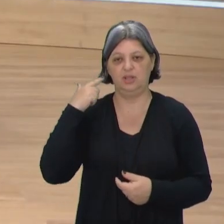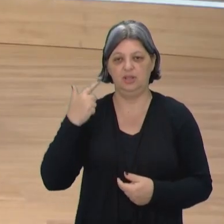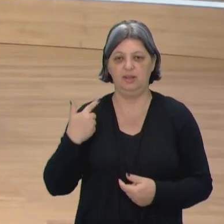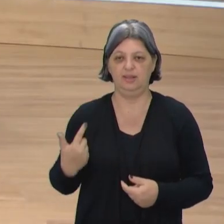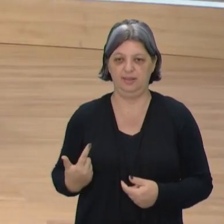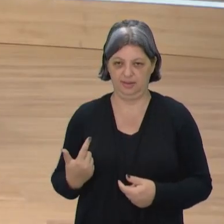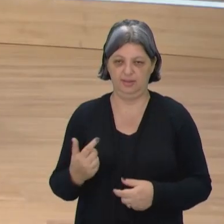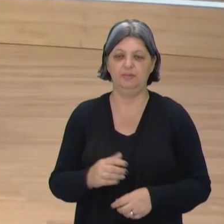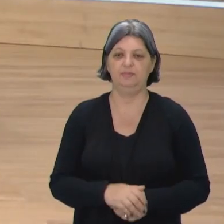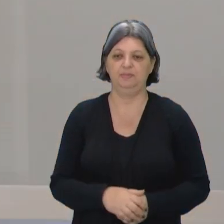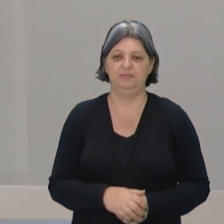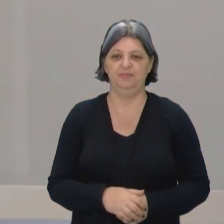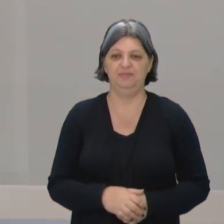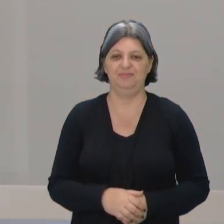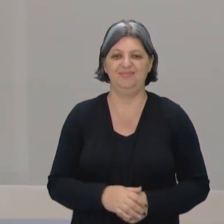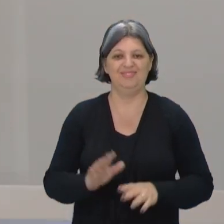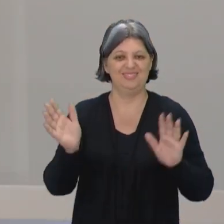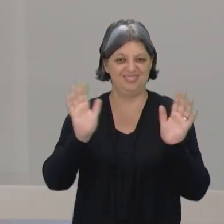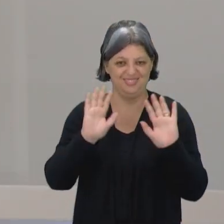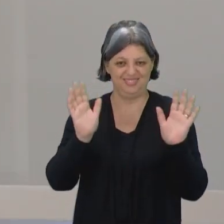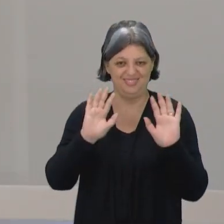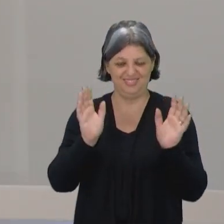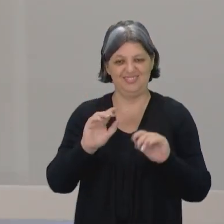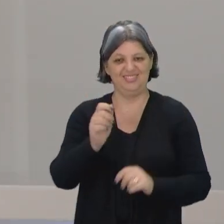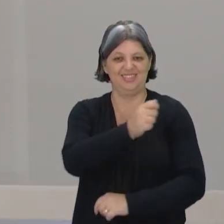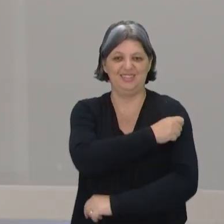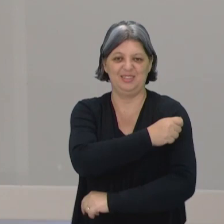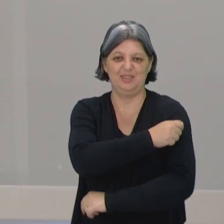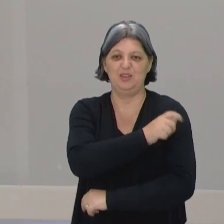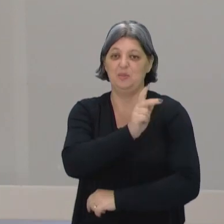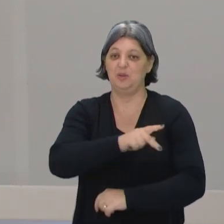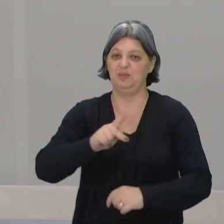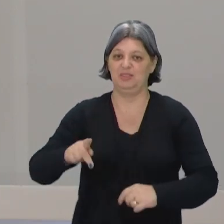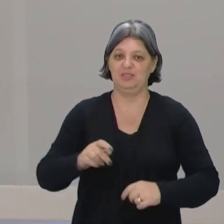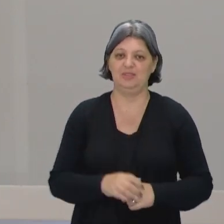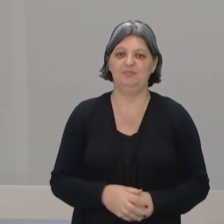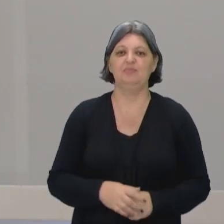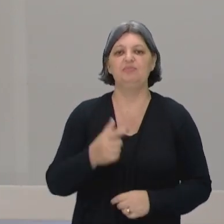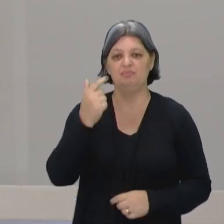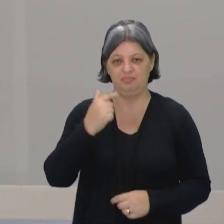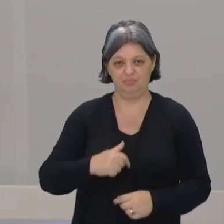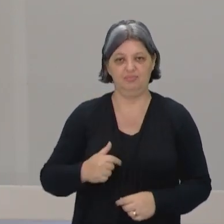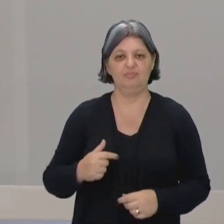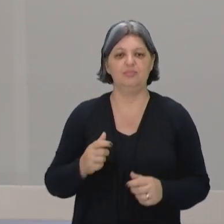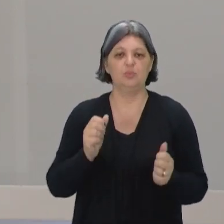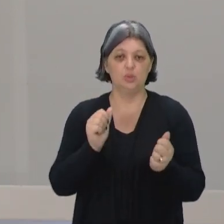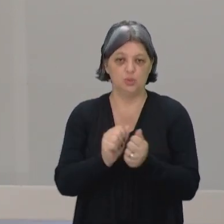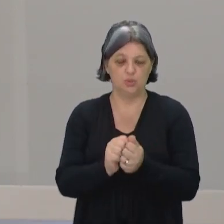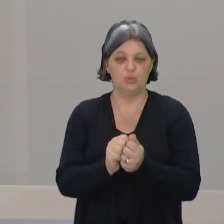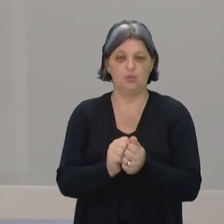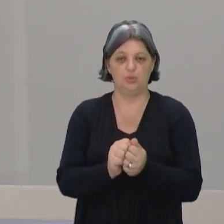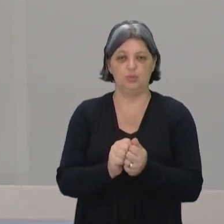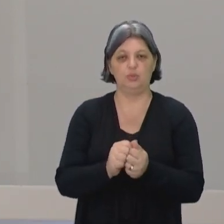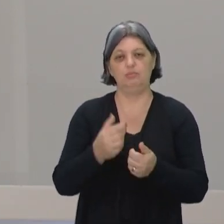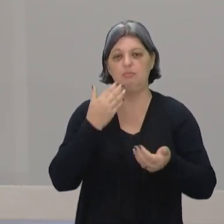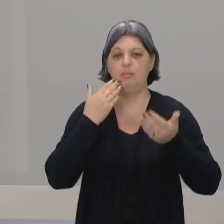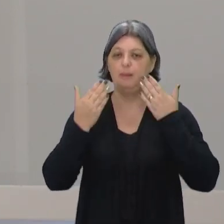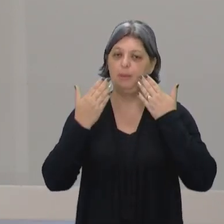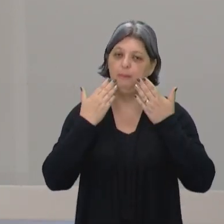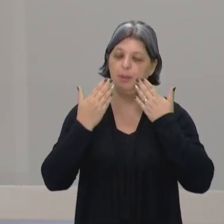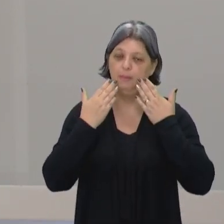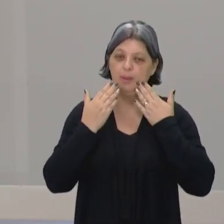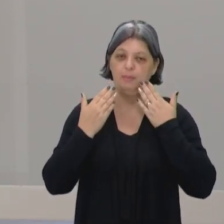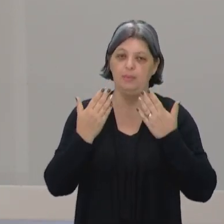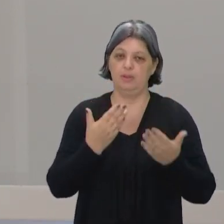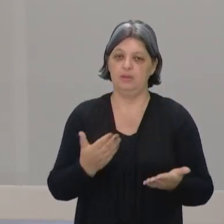cumprimentar meus estudantes? Tudo bem, Mauro? Olá, alunos, professores. Então, hoje estarei aqui junto com vocês, batendo um papo aí sobre